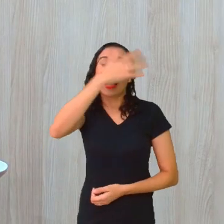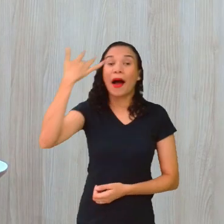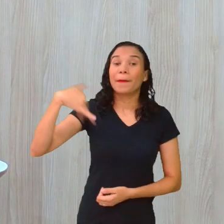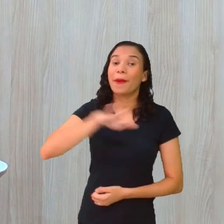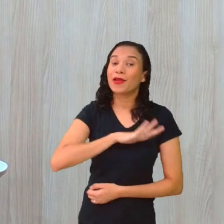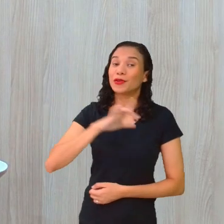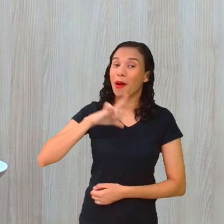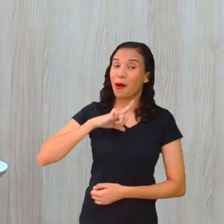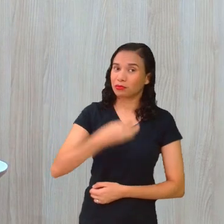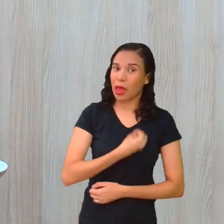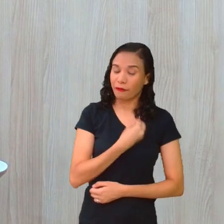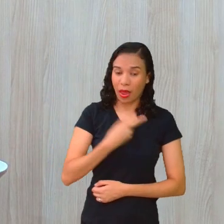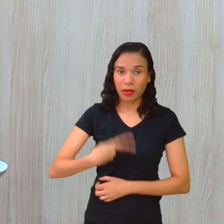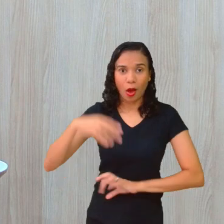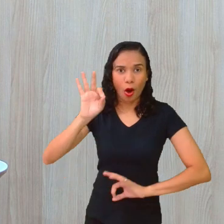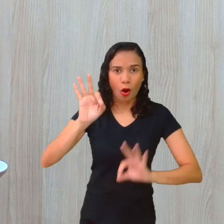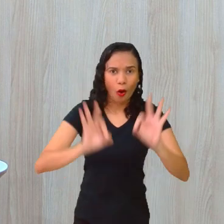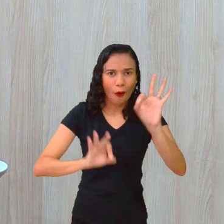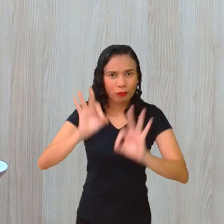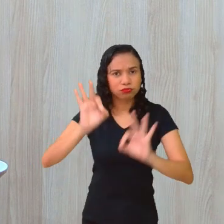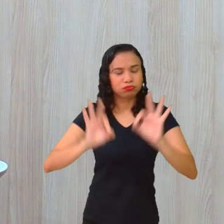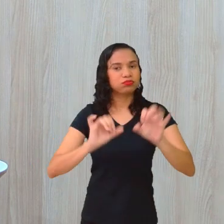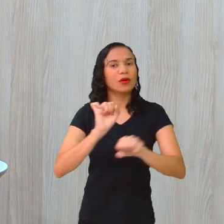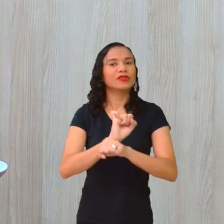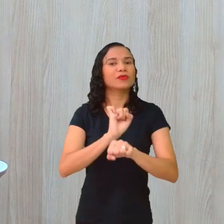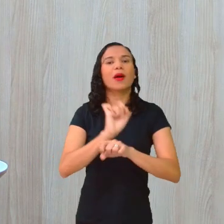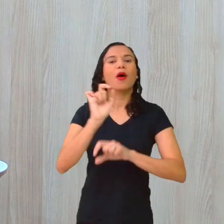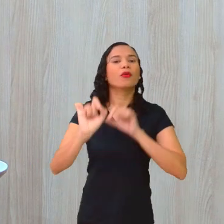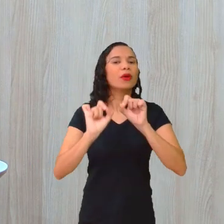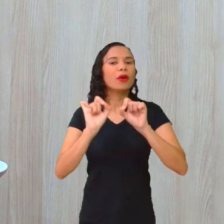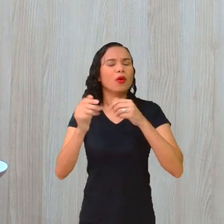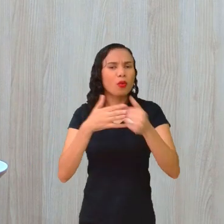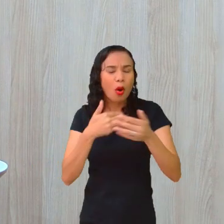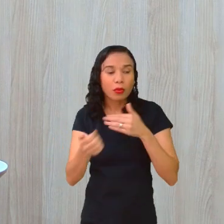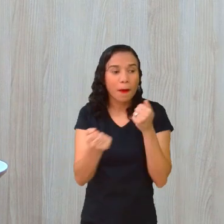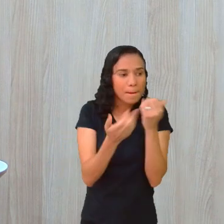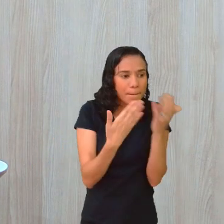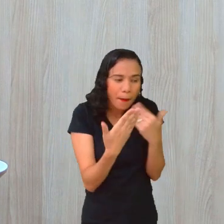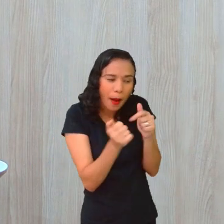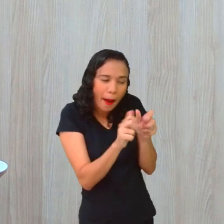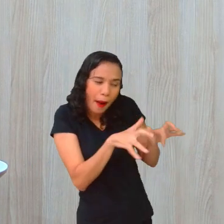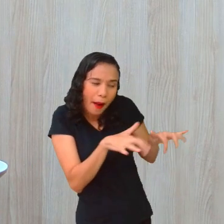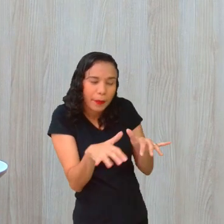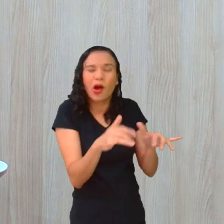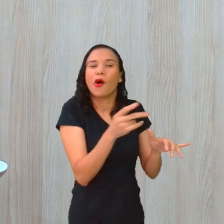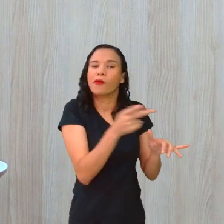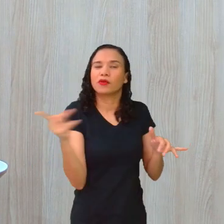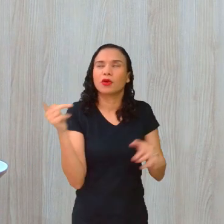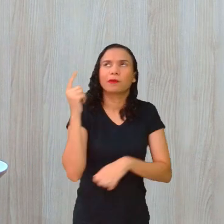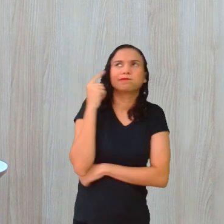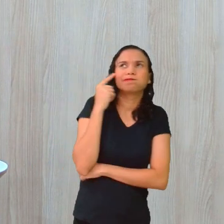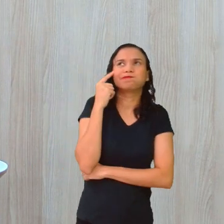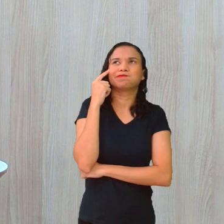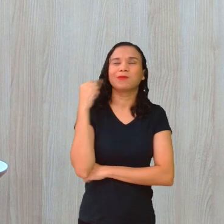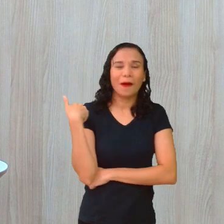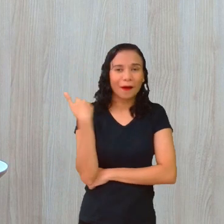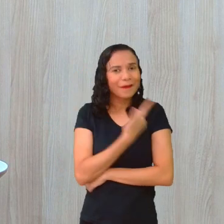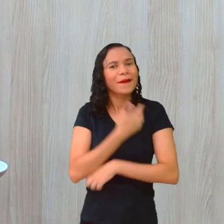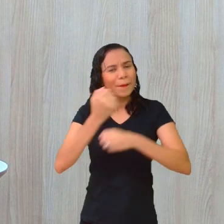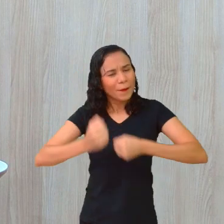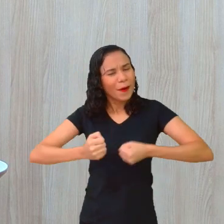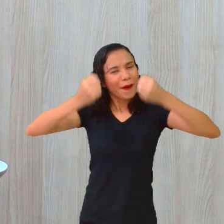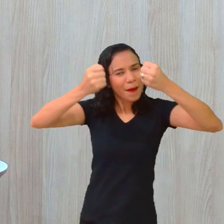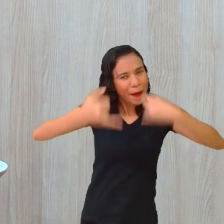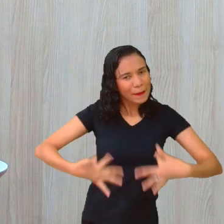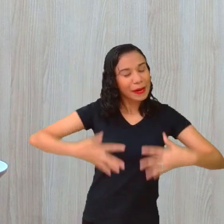olha, estou aqui já a postos, não é? Estou esperando aqui qualquer bate-papo com vocês, qualquer dúvida para que a gente possa tirar,